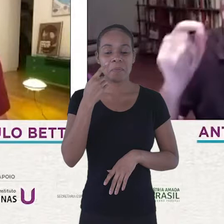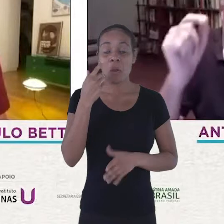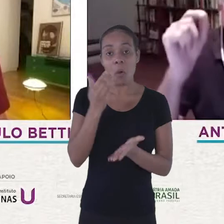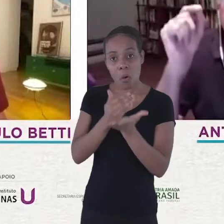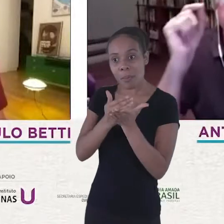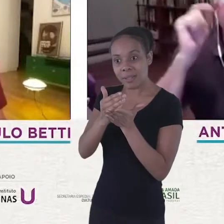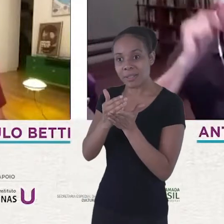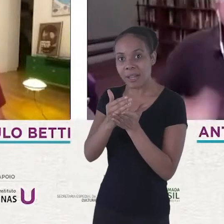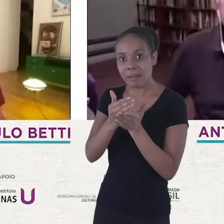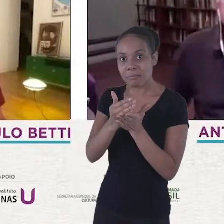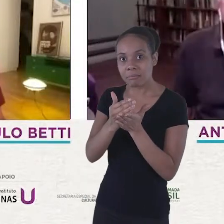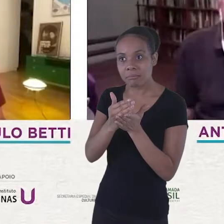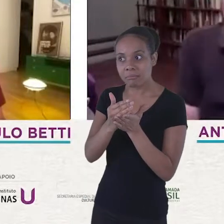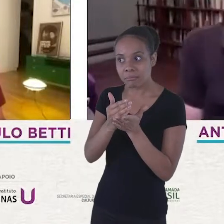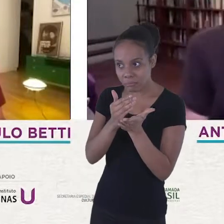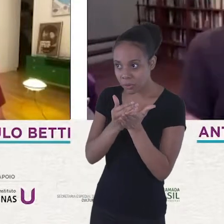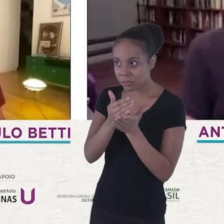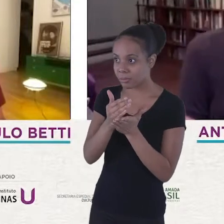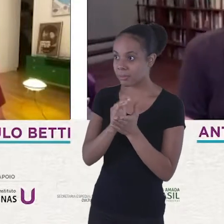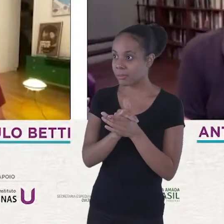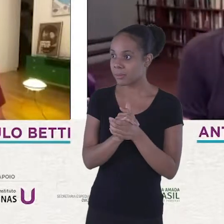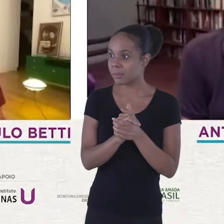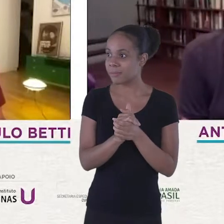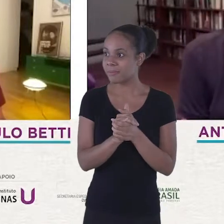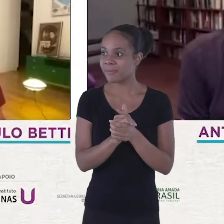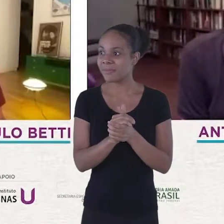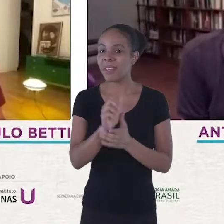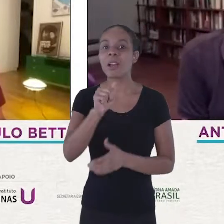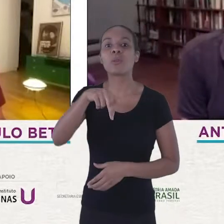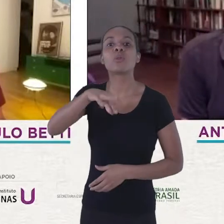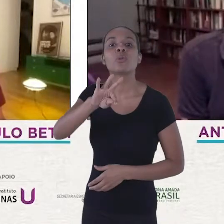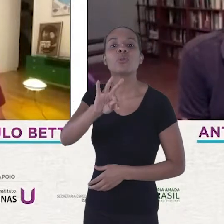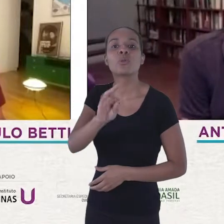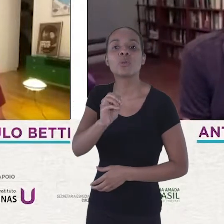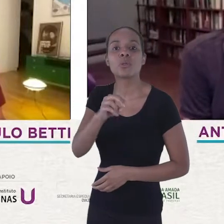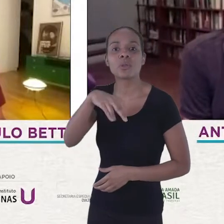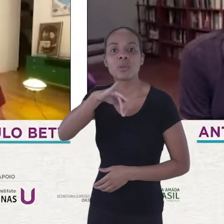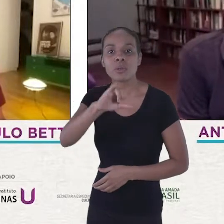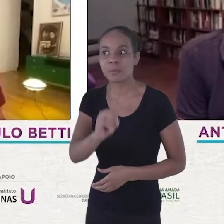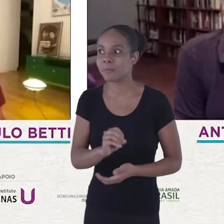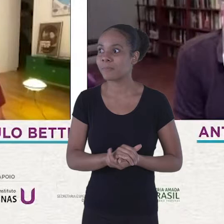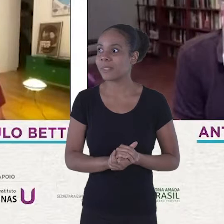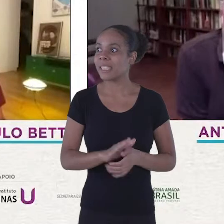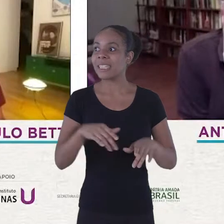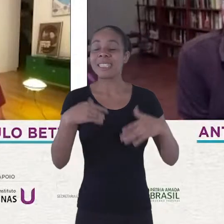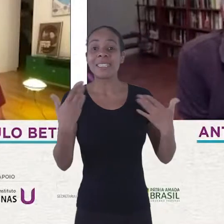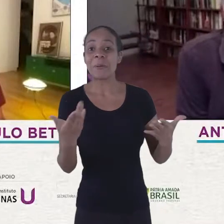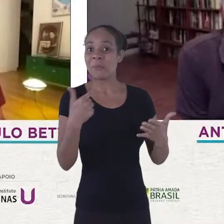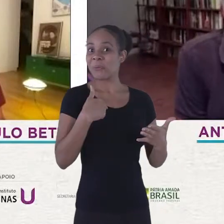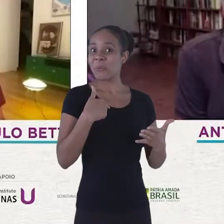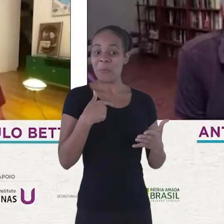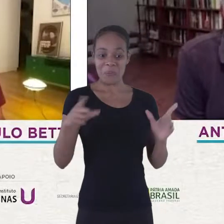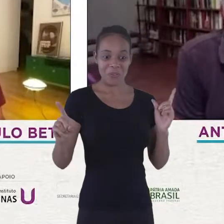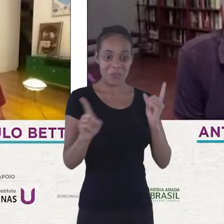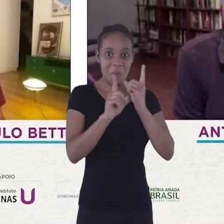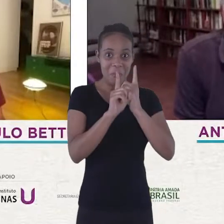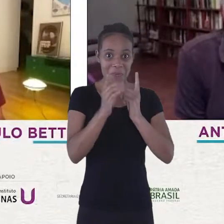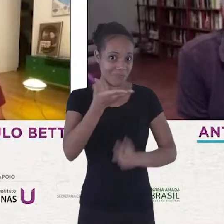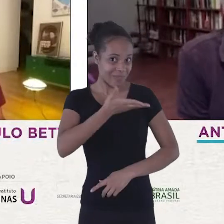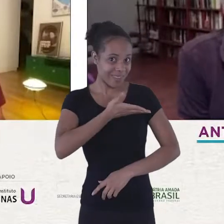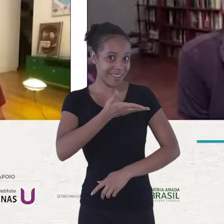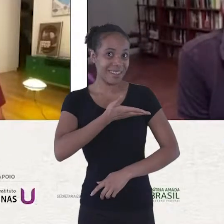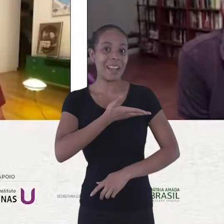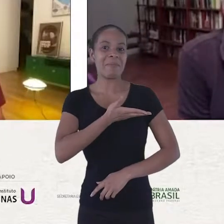Grazi. Pode começar comigo. Então, O ator Antônio Graça está sentado em frente a diversas prateleiras com livros. Está